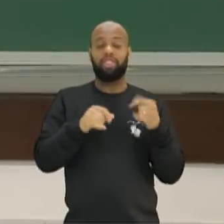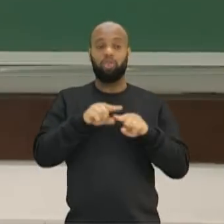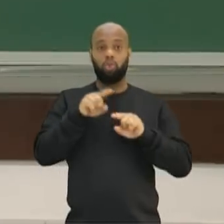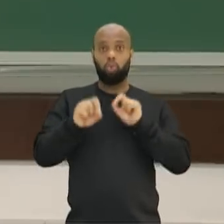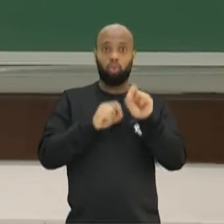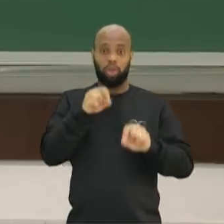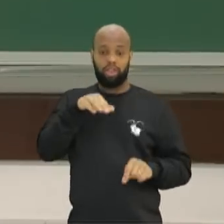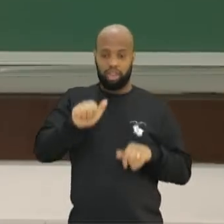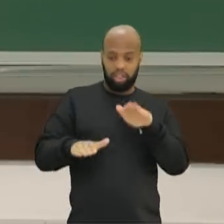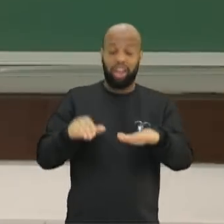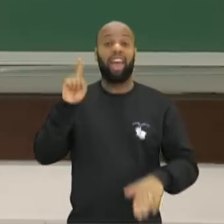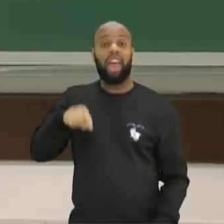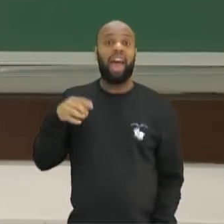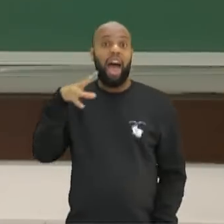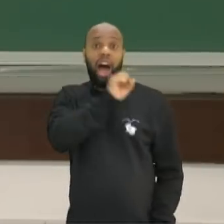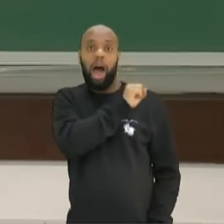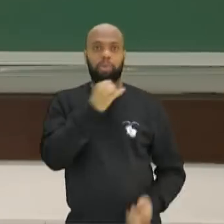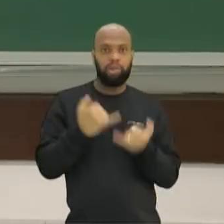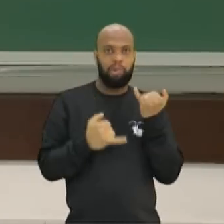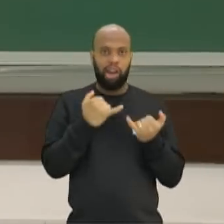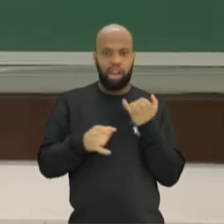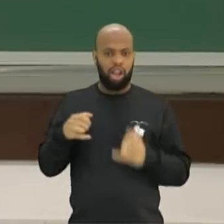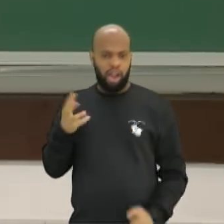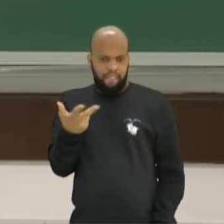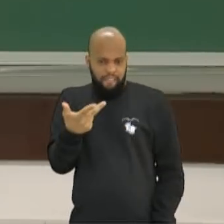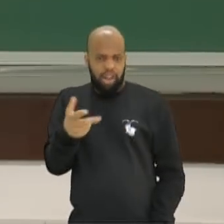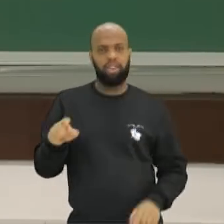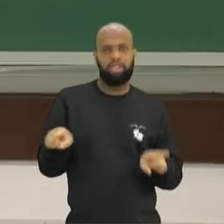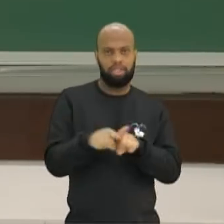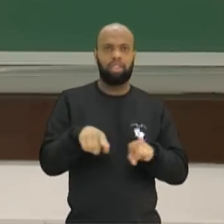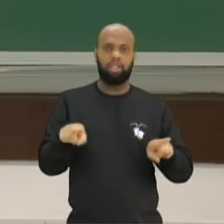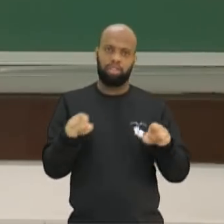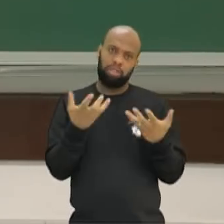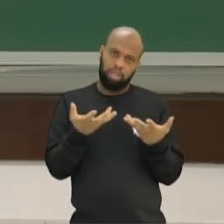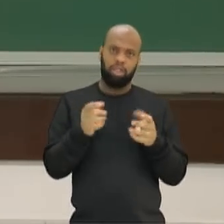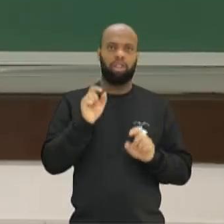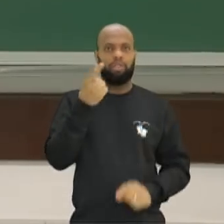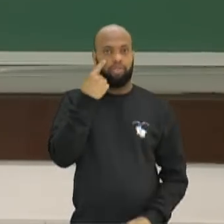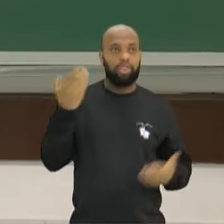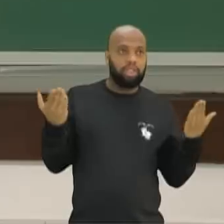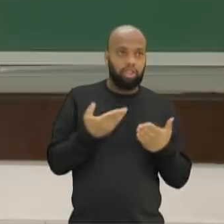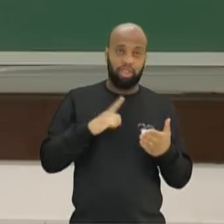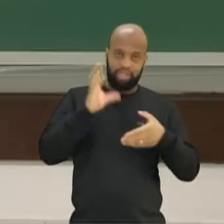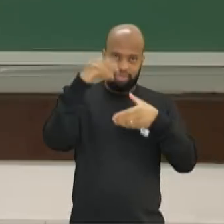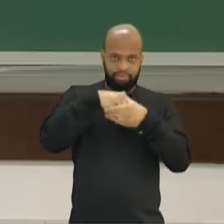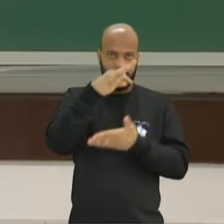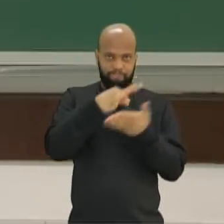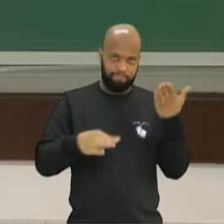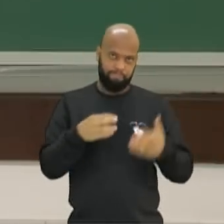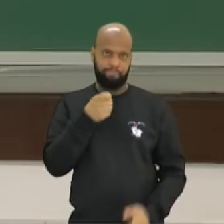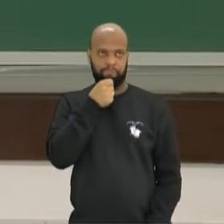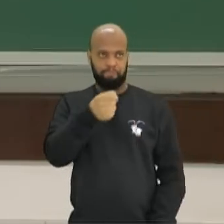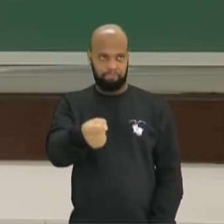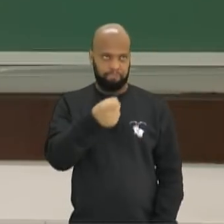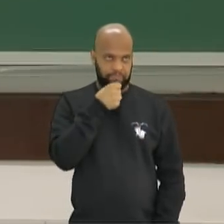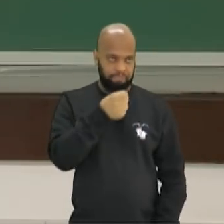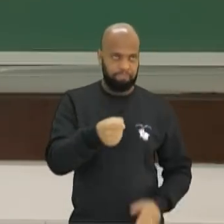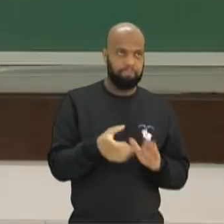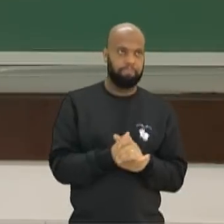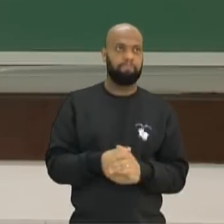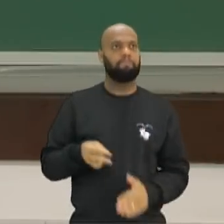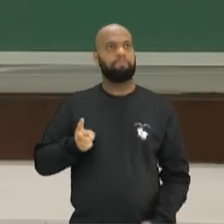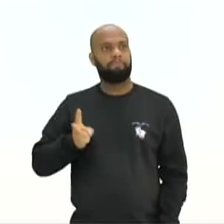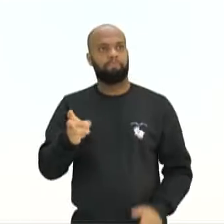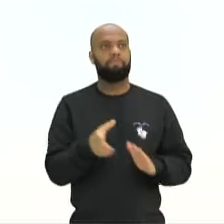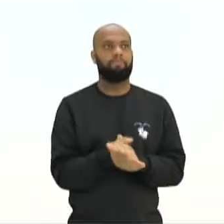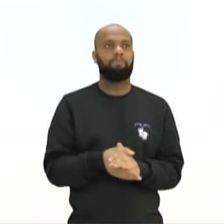rápido, está avançando rapidamente. Então, tudo isso a gente vê nessa reportagem. E